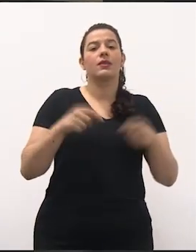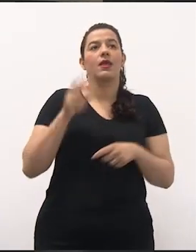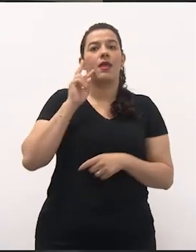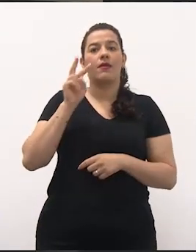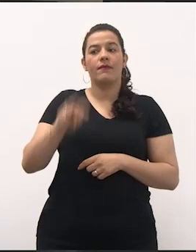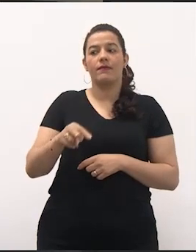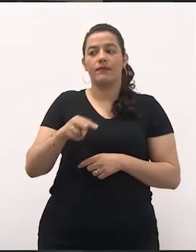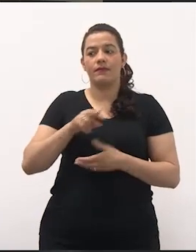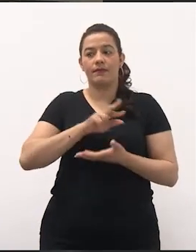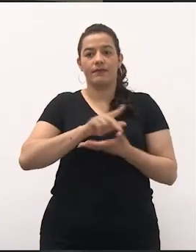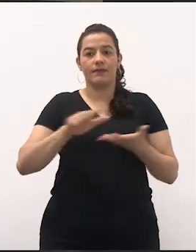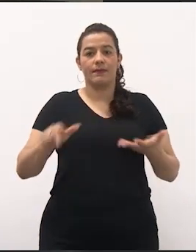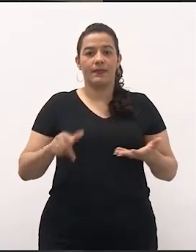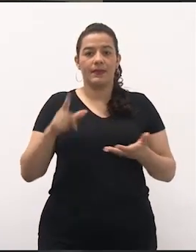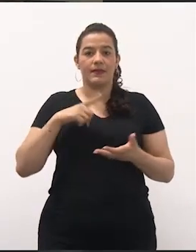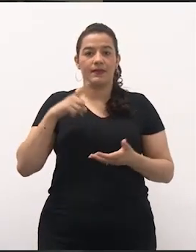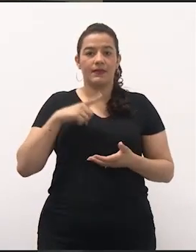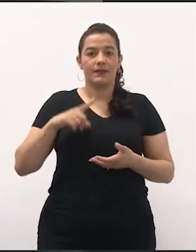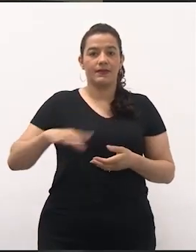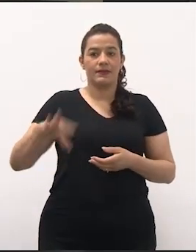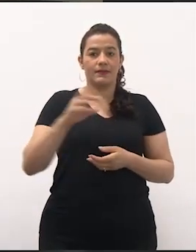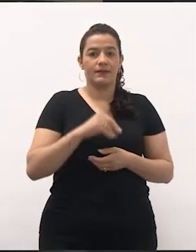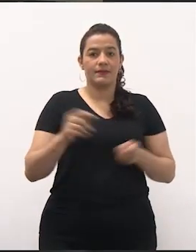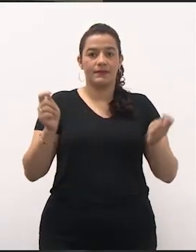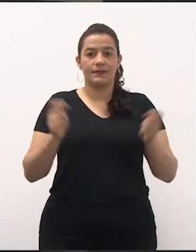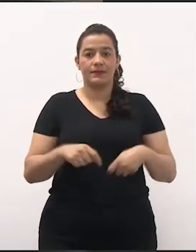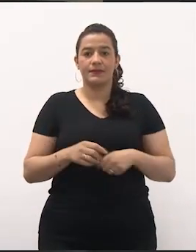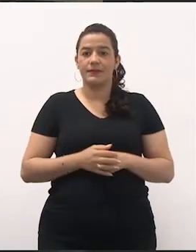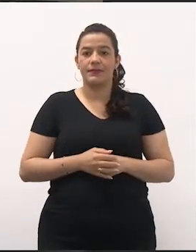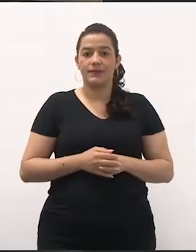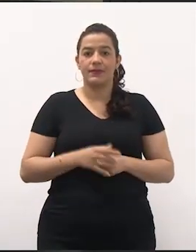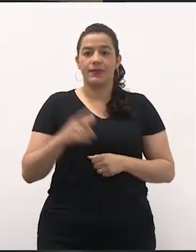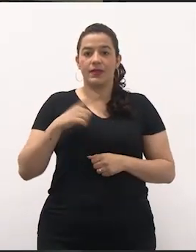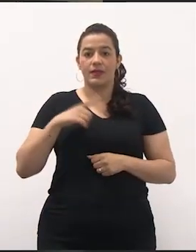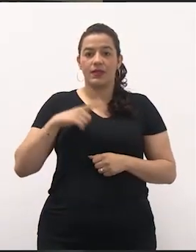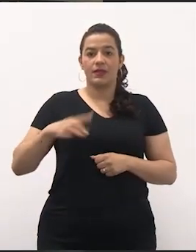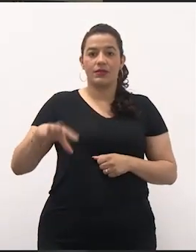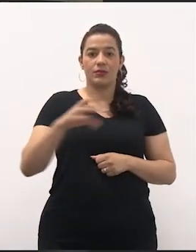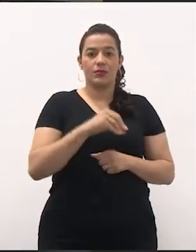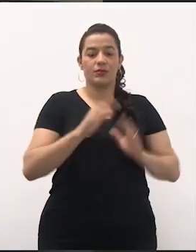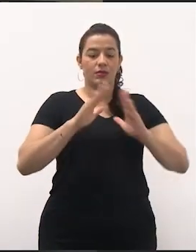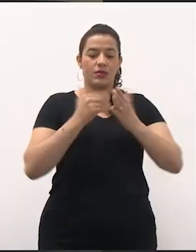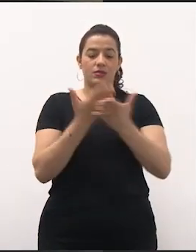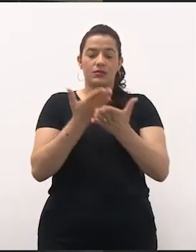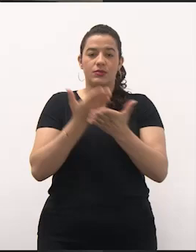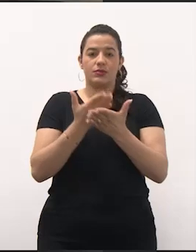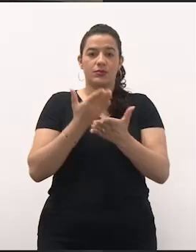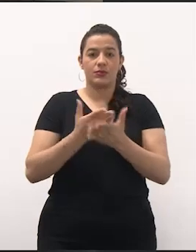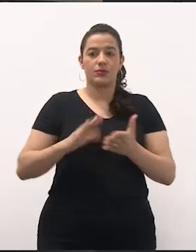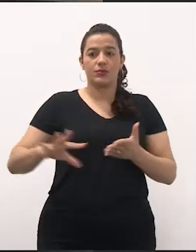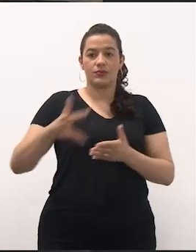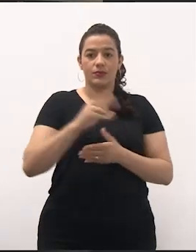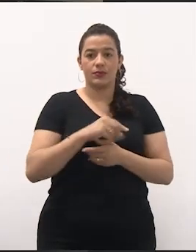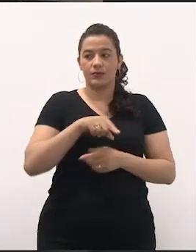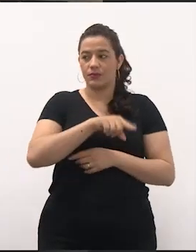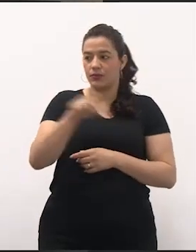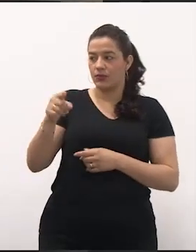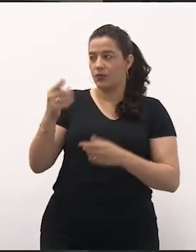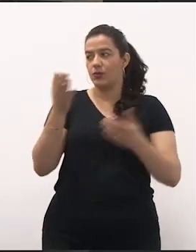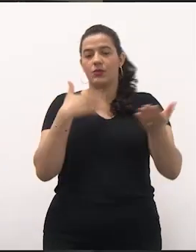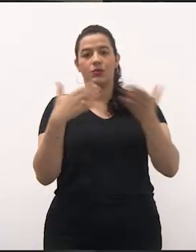essa corrente do bem, com essa ação, tá? Então, já está em posse das escolas. Então, conversem com os